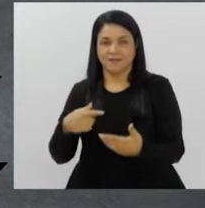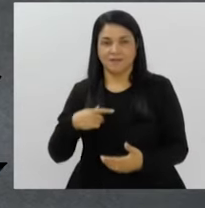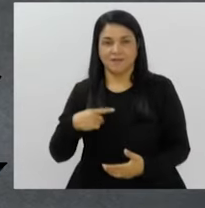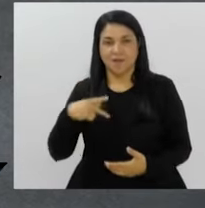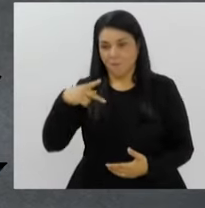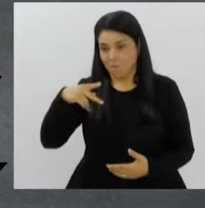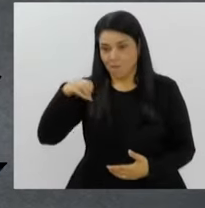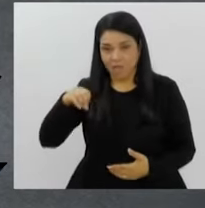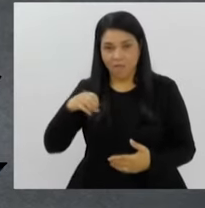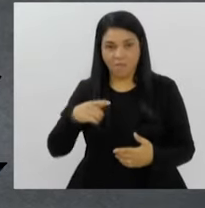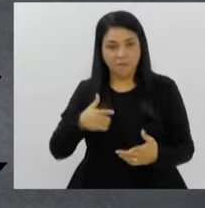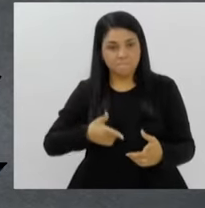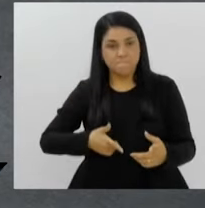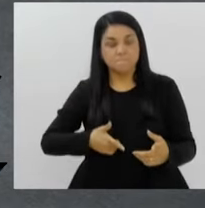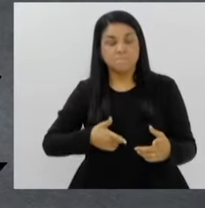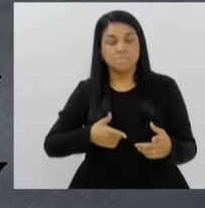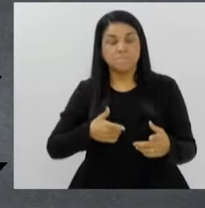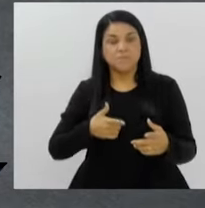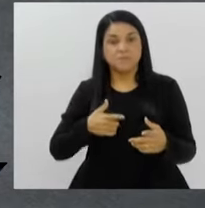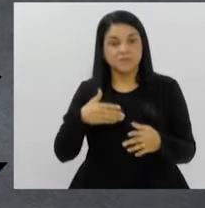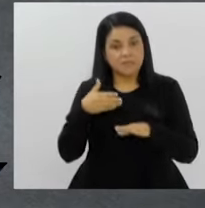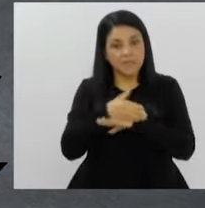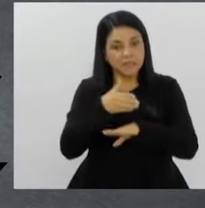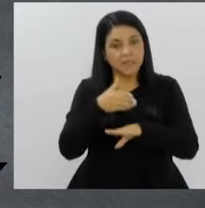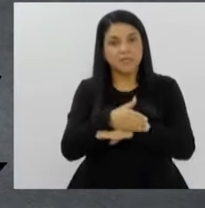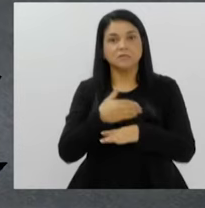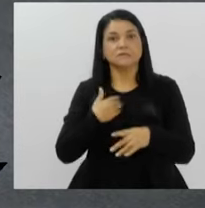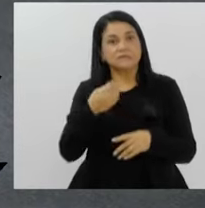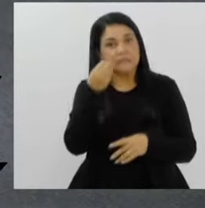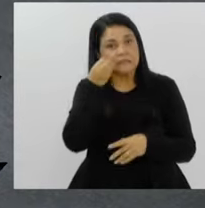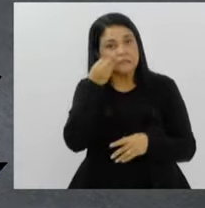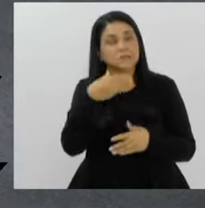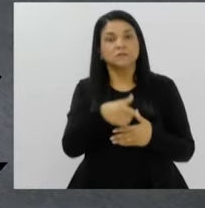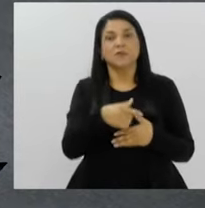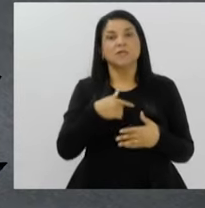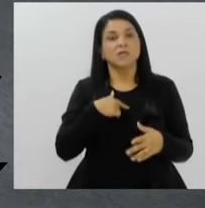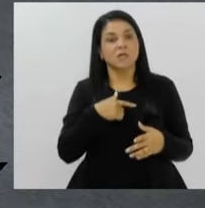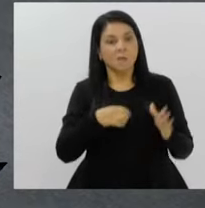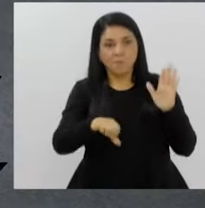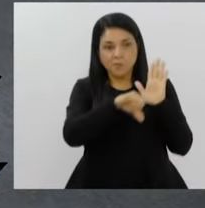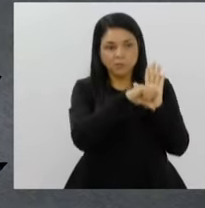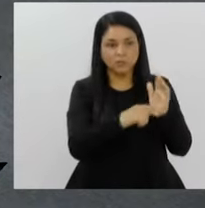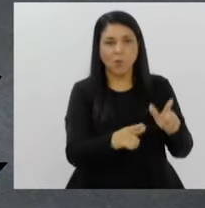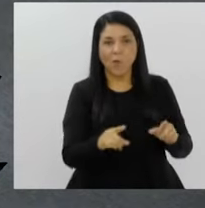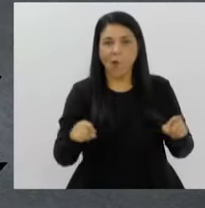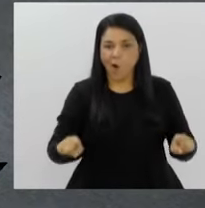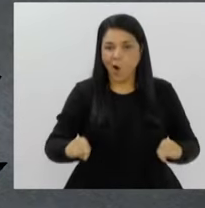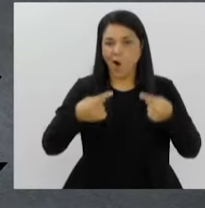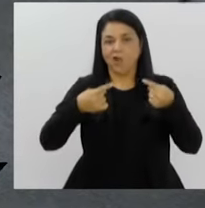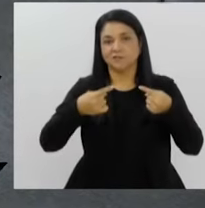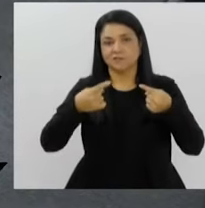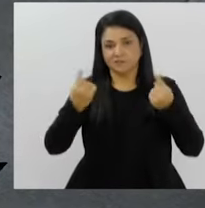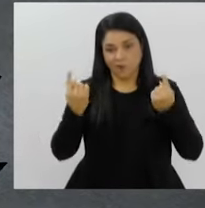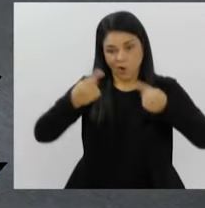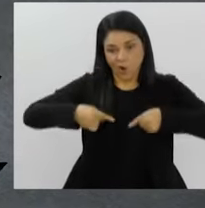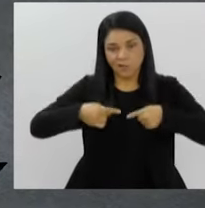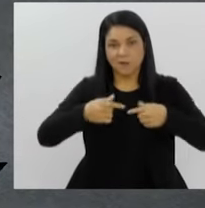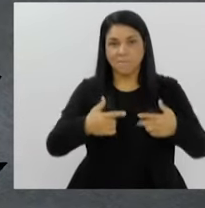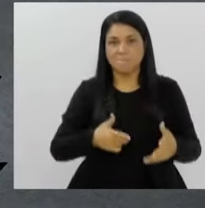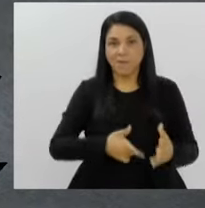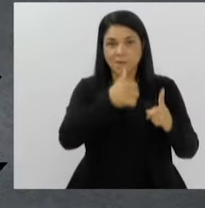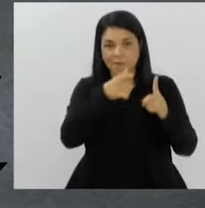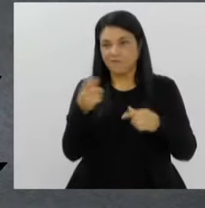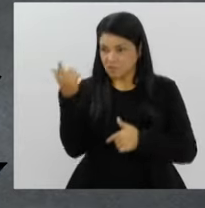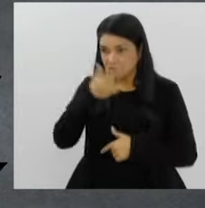infelizmente, a gente aqui tem o Marcelo Dino, que é um grande deputado, um grande amigo, mas eu queria que você fosse o Flávio Dino, porque talvez você